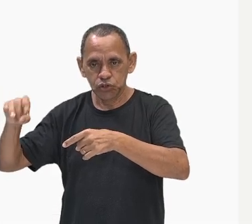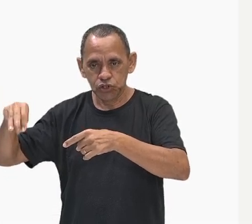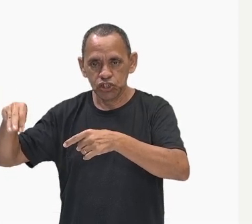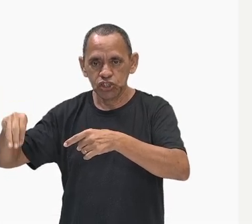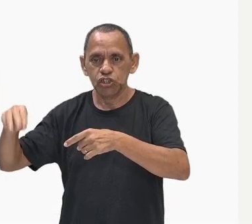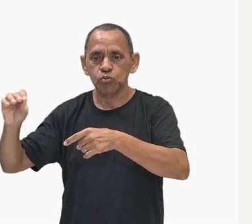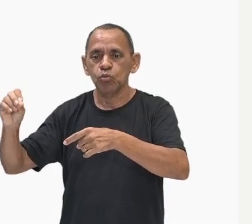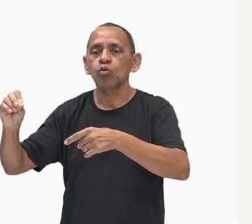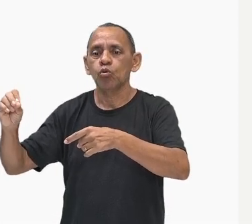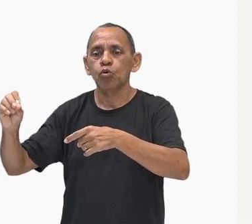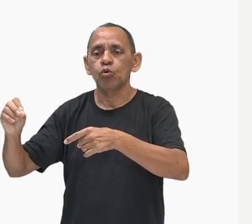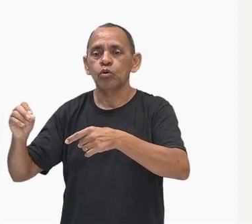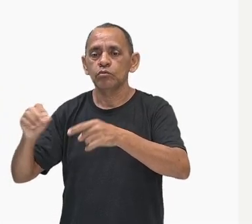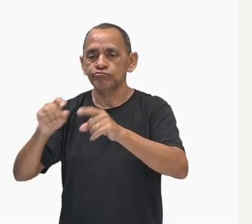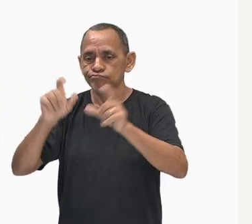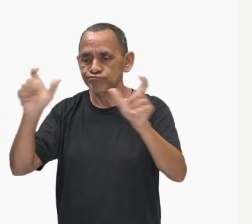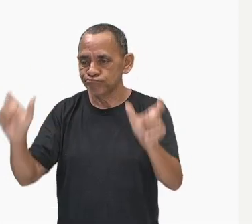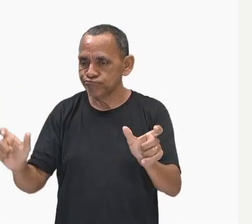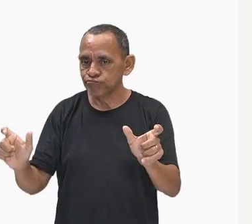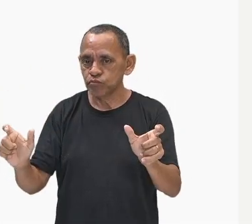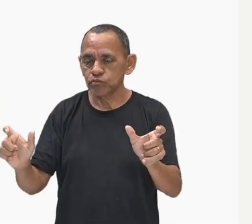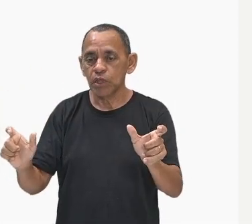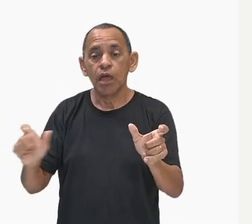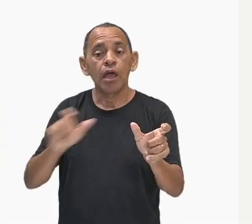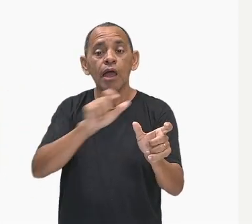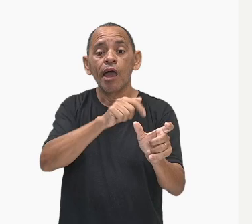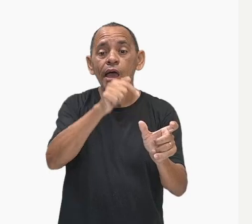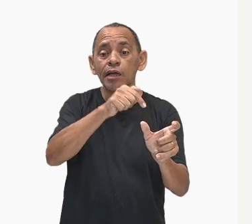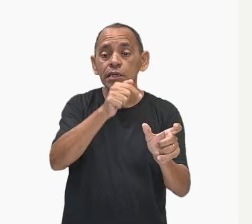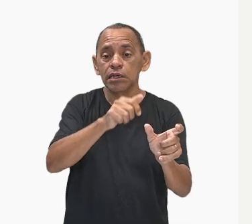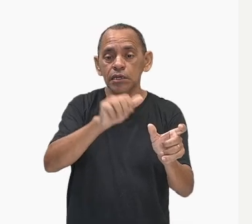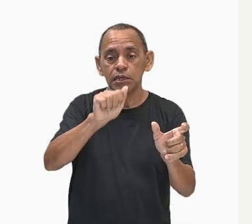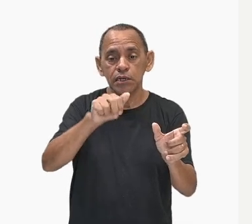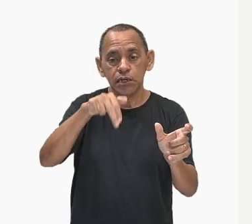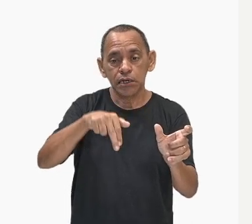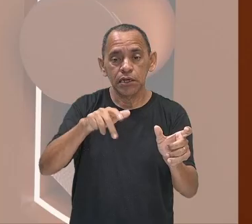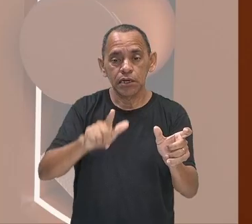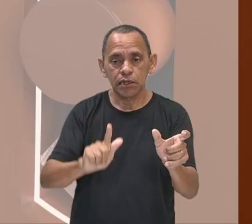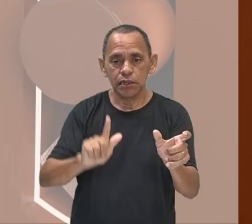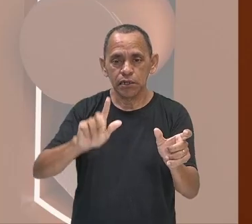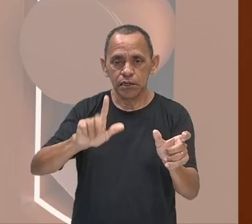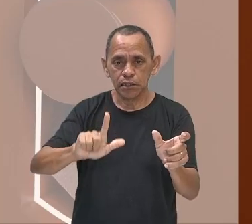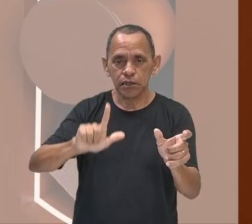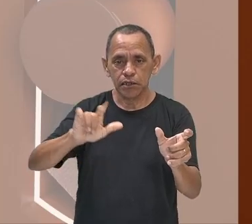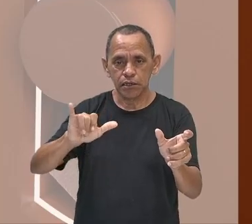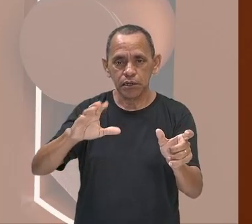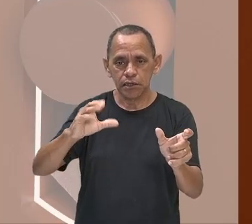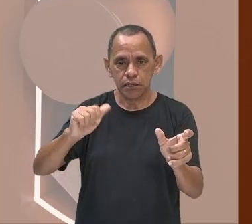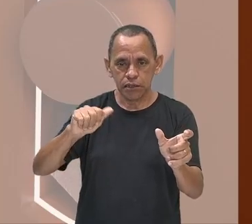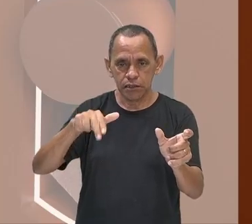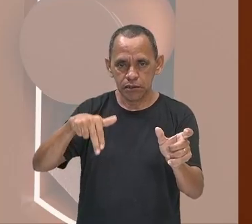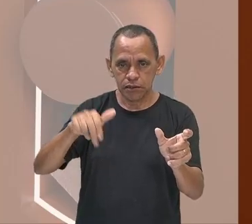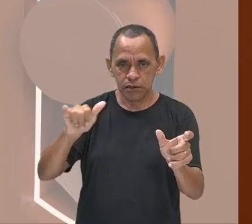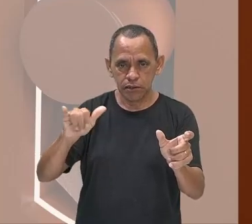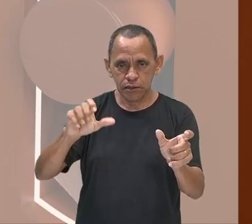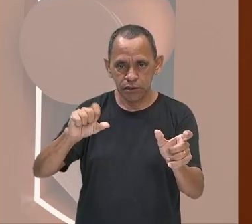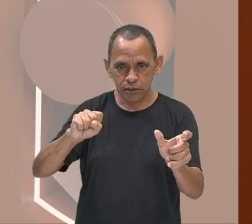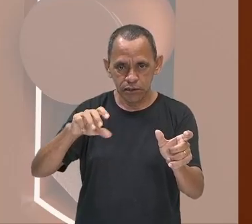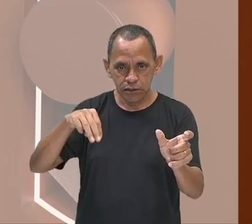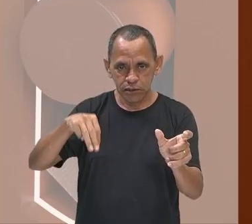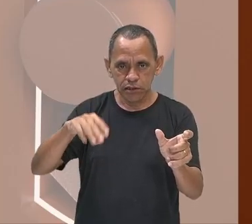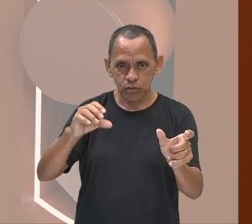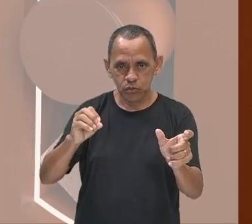falar para você nessa questão do viés religioso que a partir do momento que na Inglaterra, melhor,